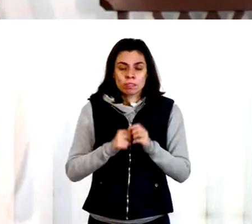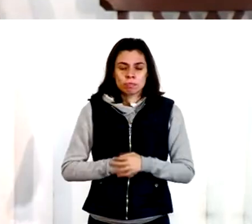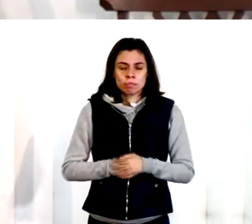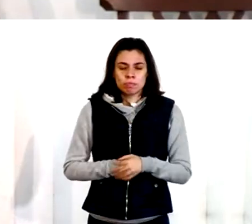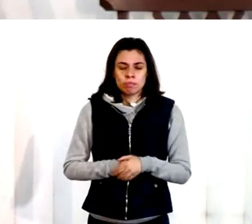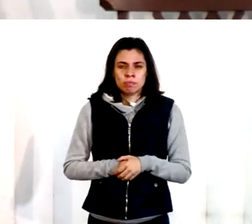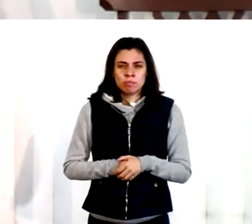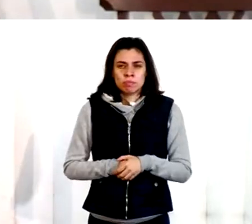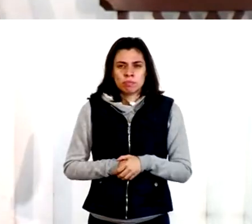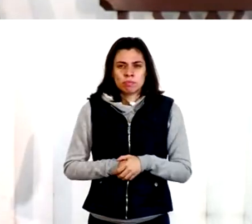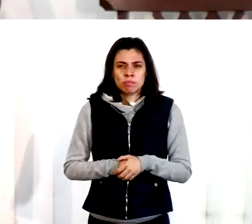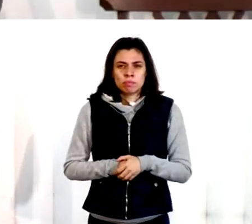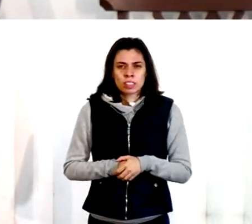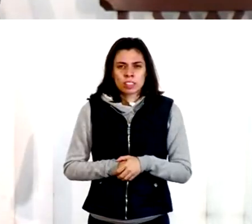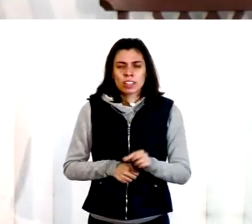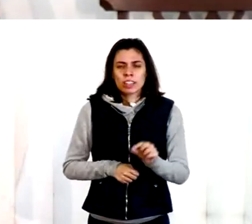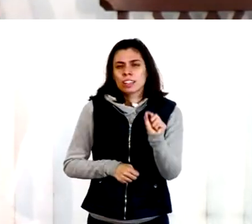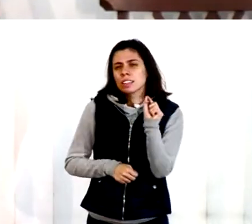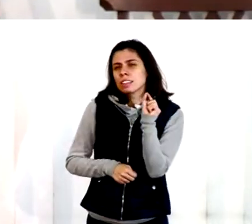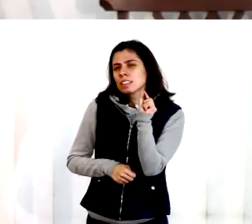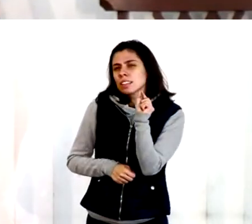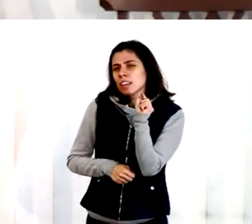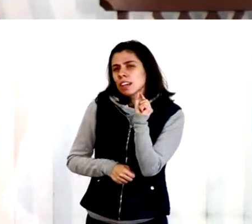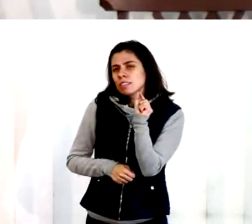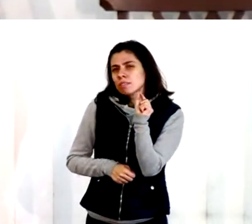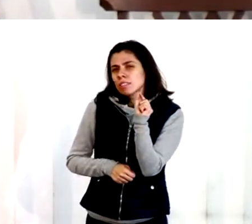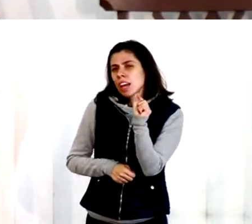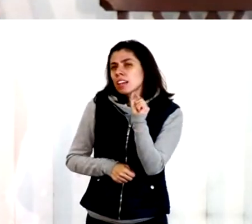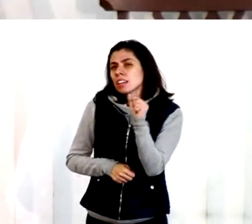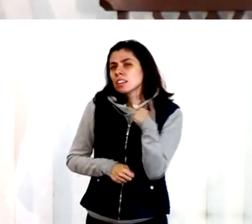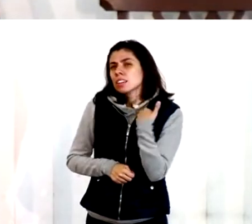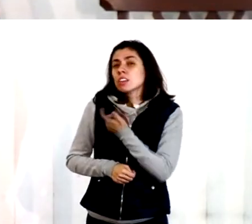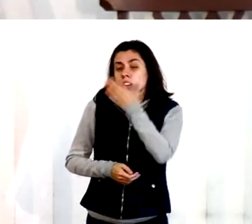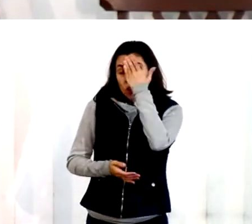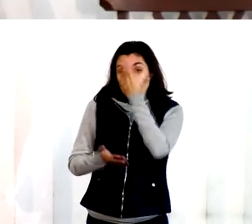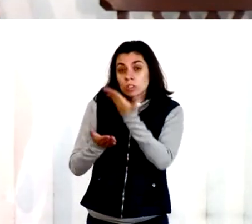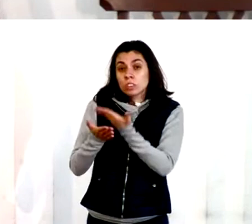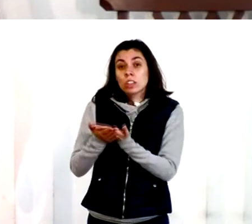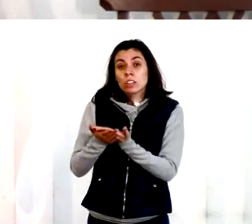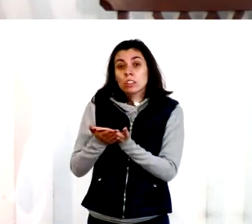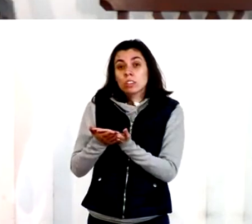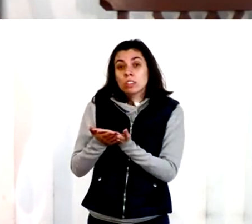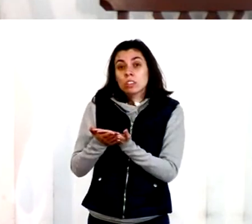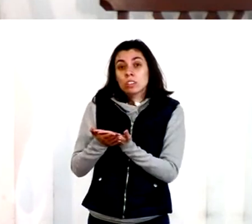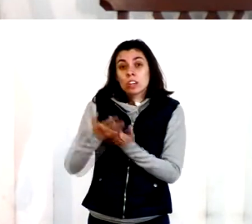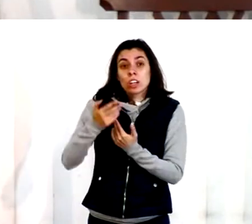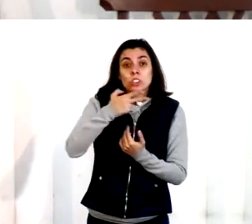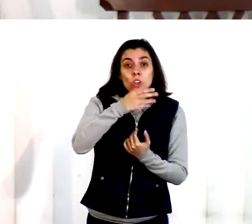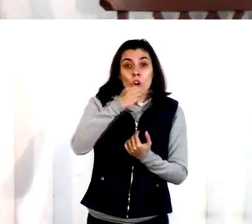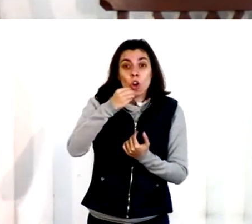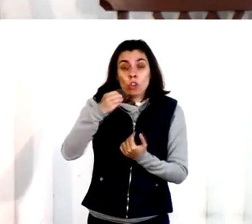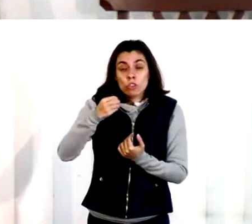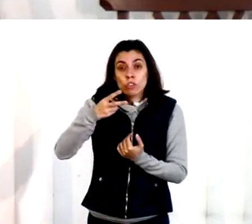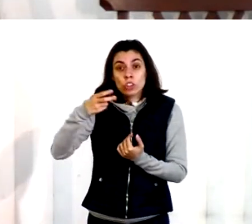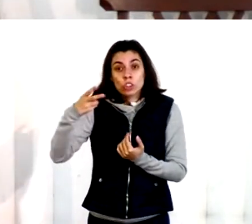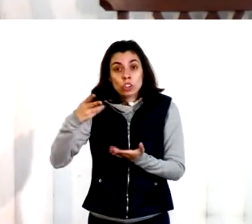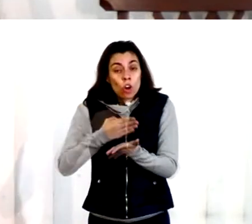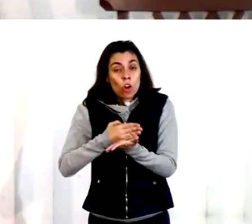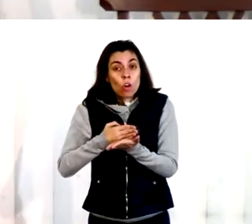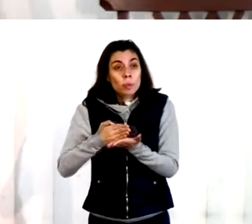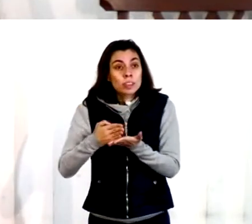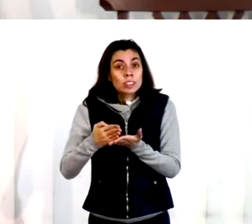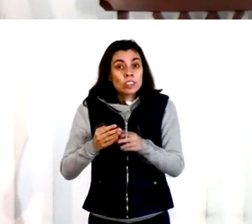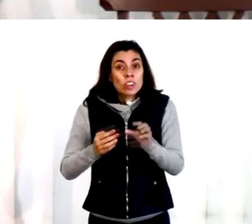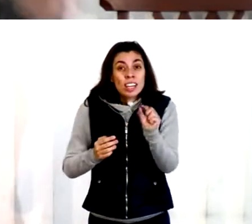nós temos crido, em quem nós temos depositado o nosso coração? O ano está começando, o que e quem nos levará ao fim